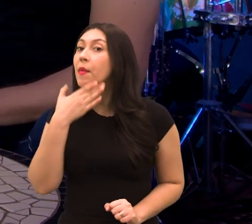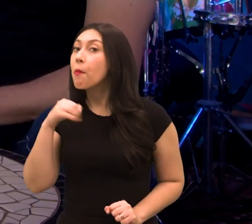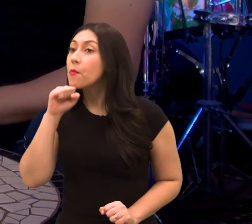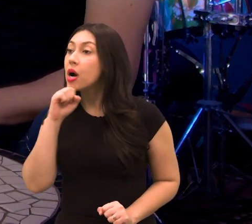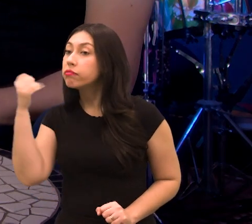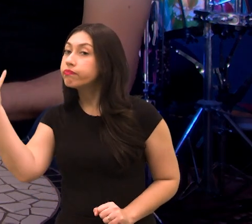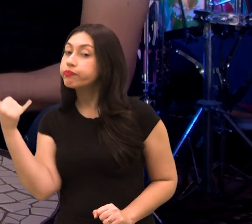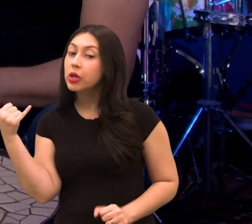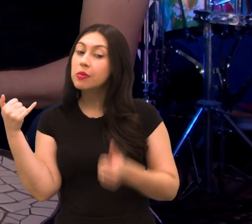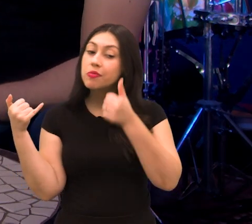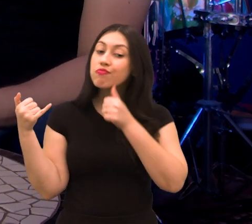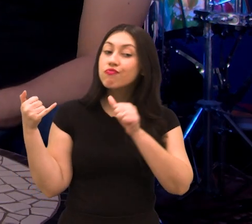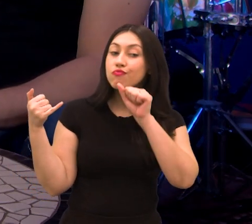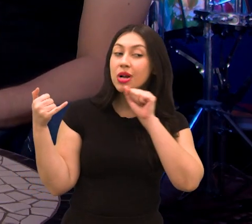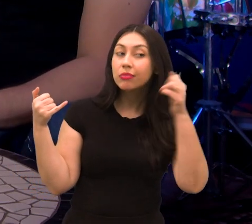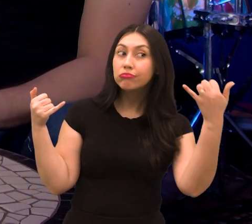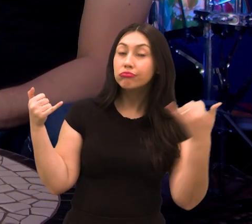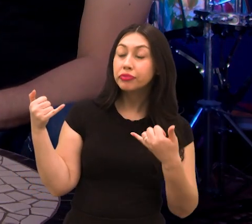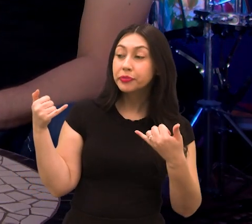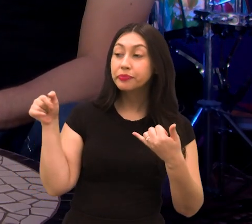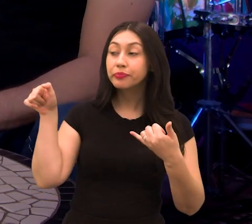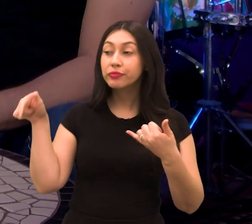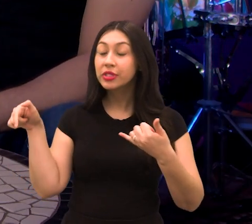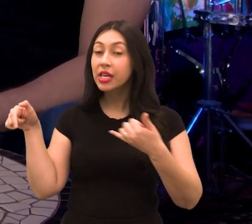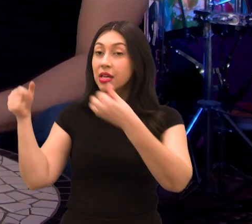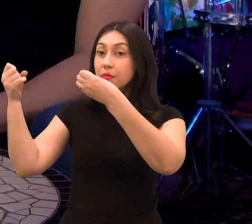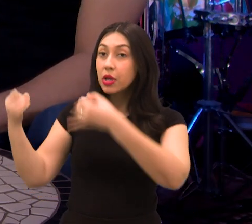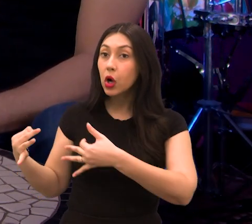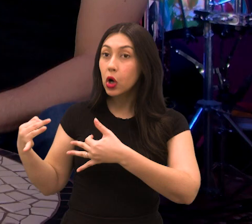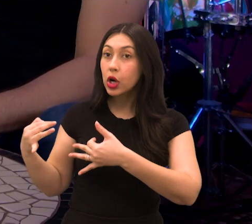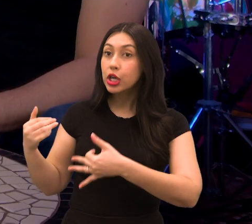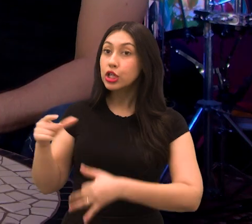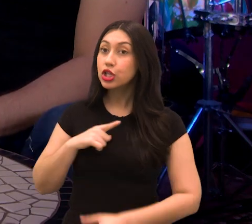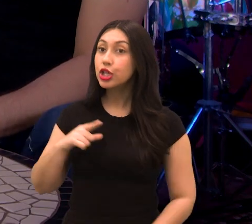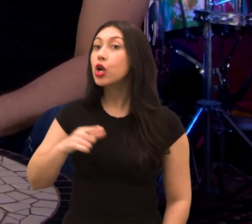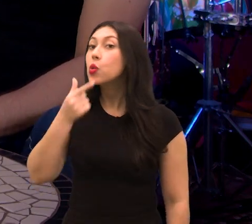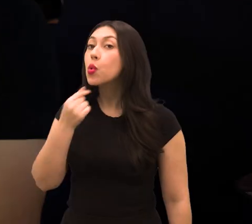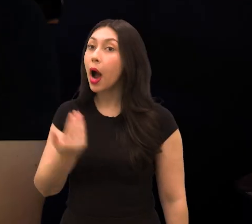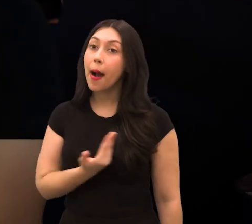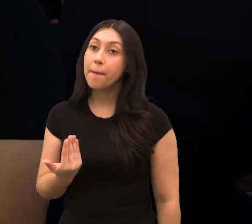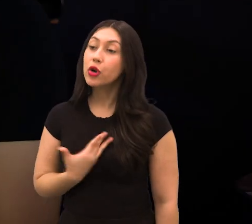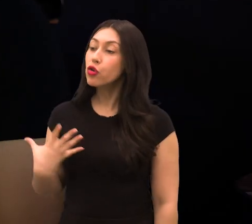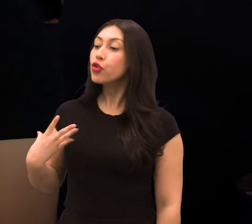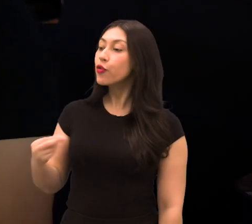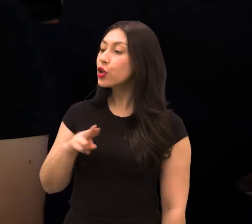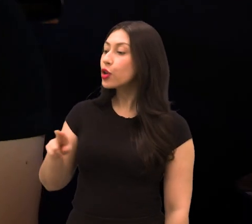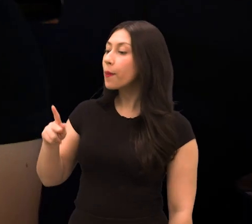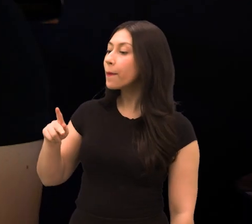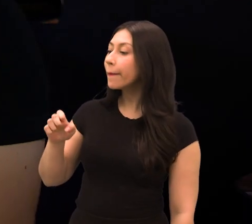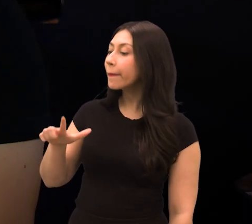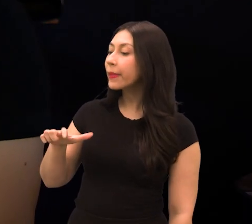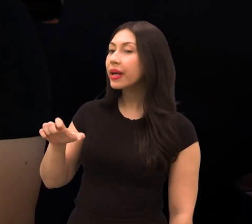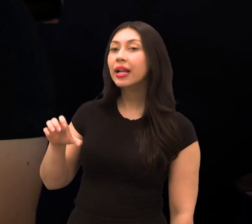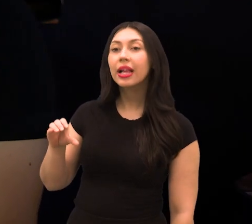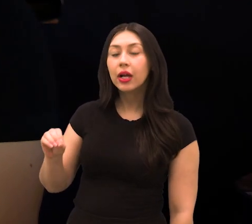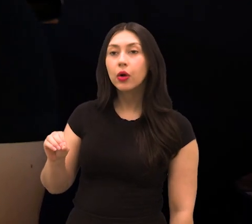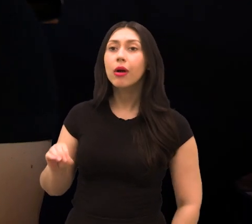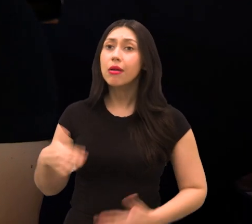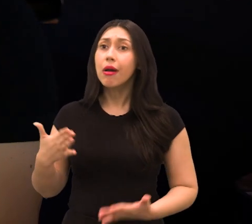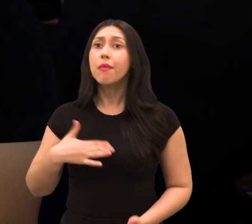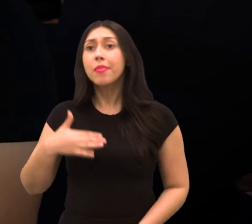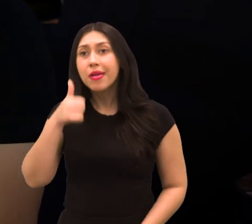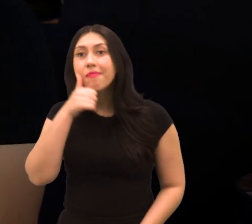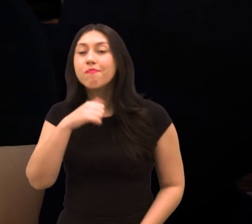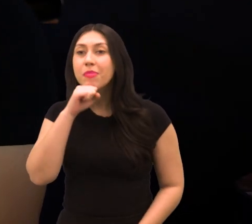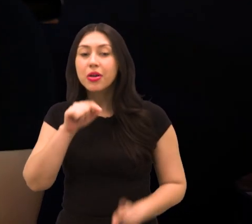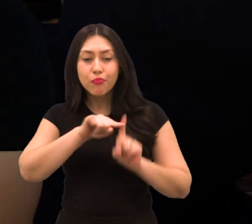Minha mãe fala outra coisa. Meu pai disse que tinha um amigo dele que chamava o filho dele de Peleco. E aí, quando minha mãe ficou grávida de mim, aí meu pai